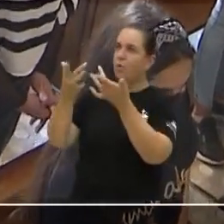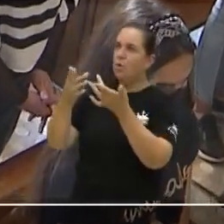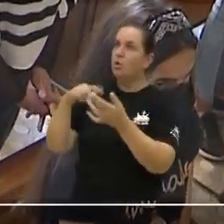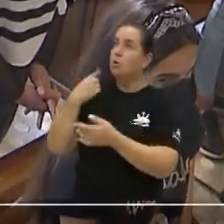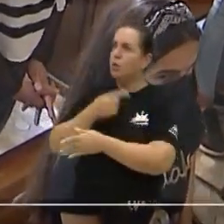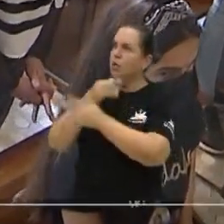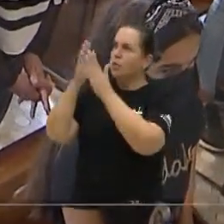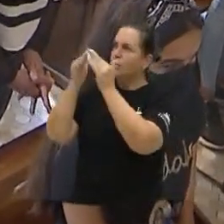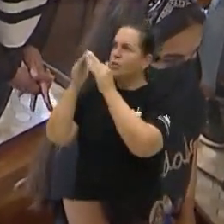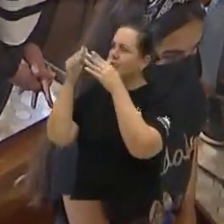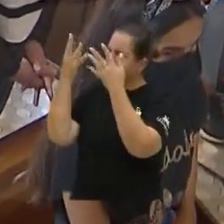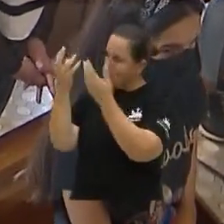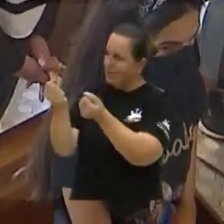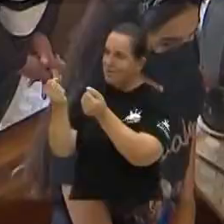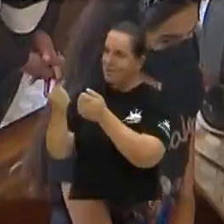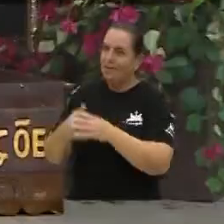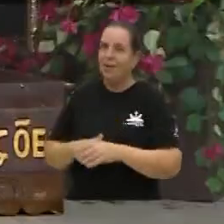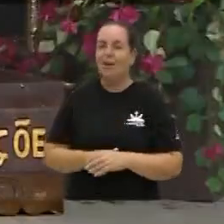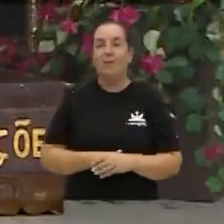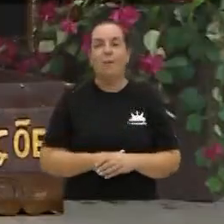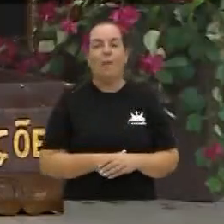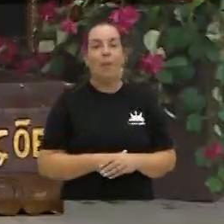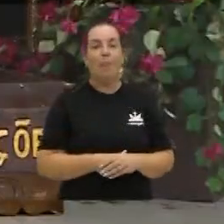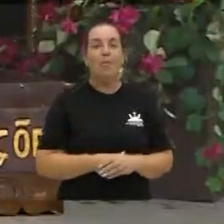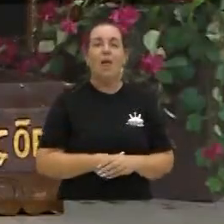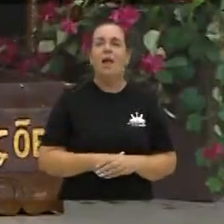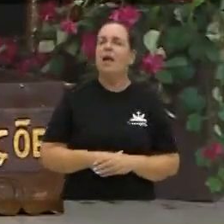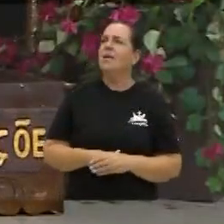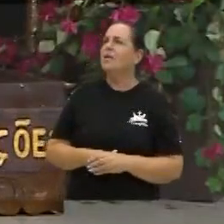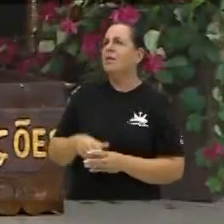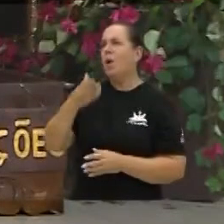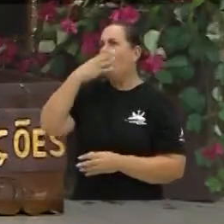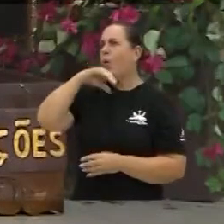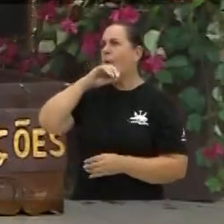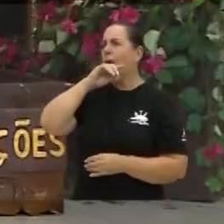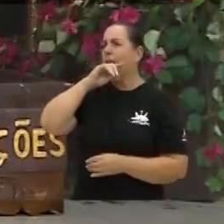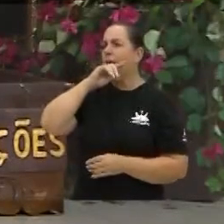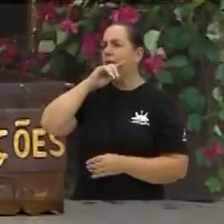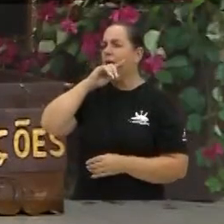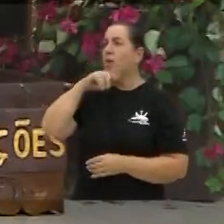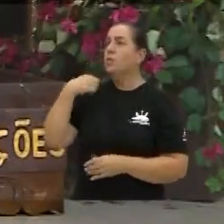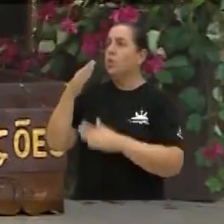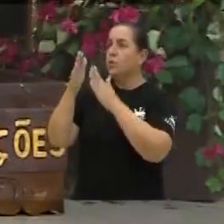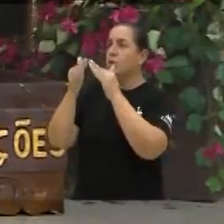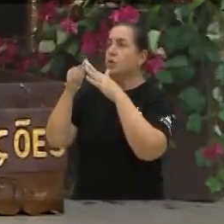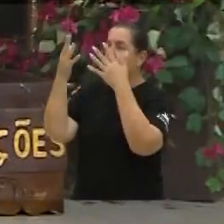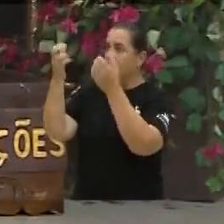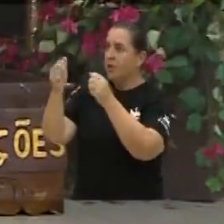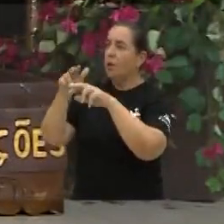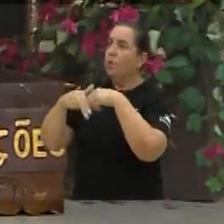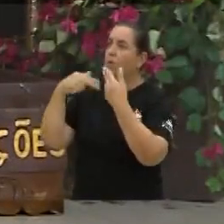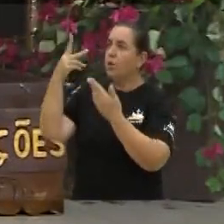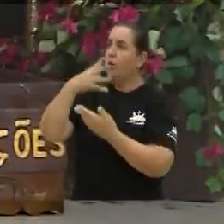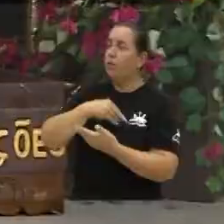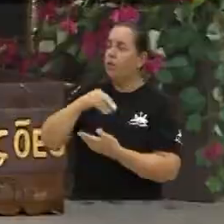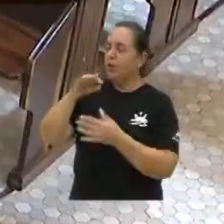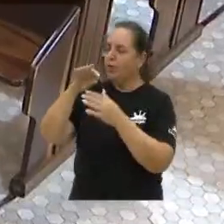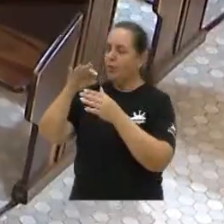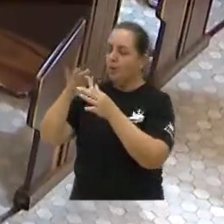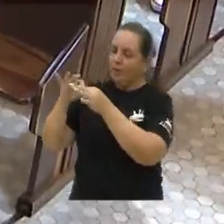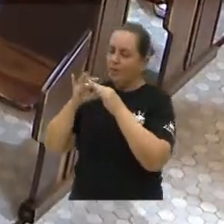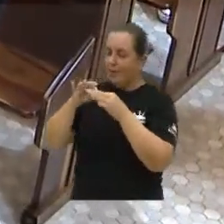misericórdias, atendei a nossa prece. Atendei-nos, ó Pai, por teu Filho, no Espírito